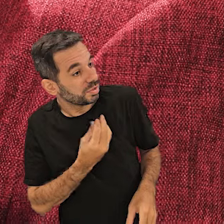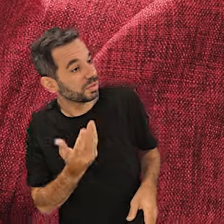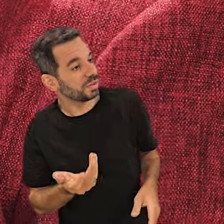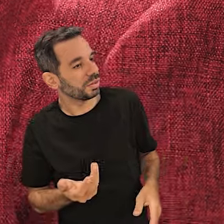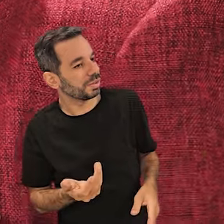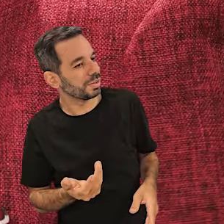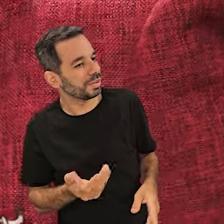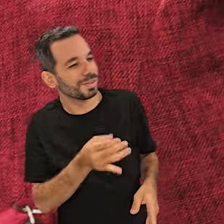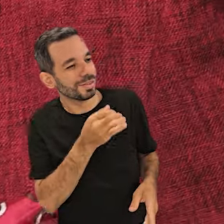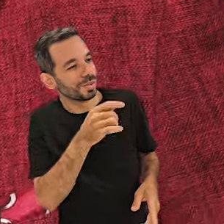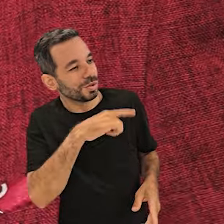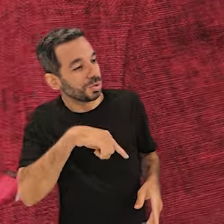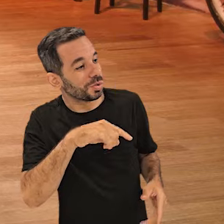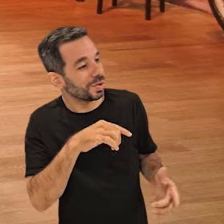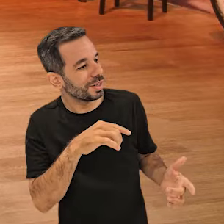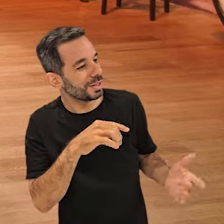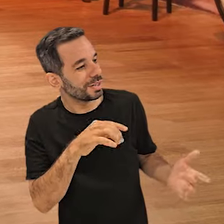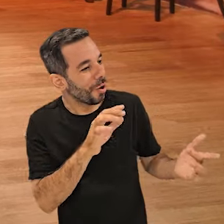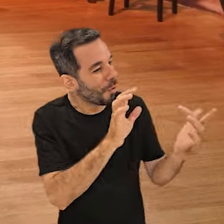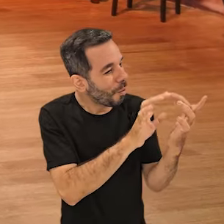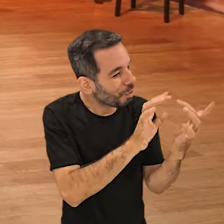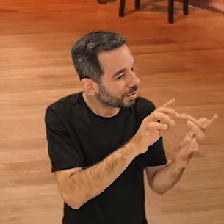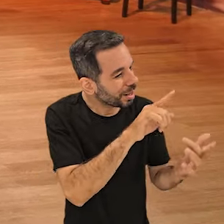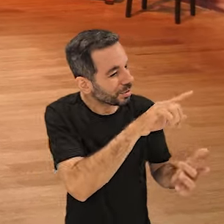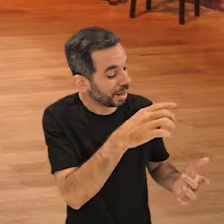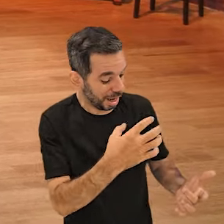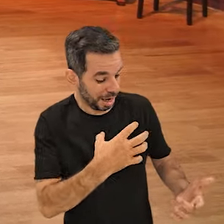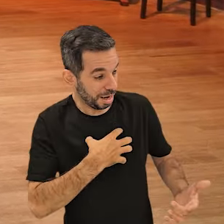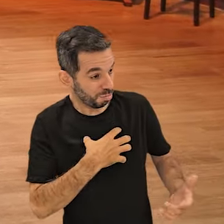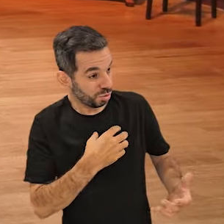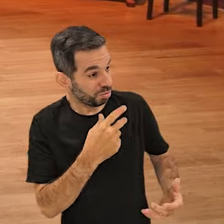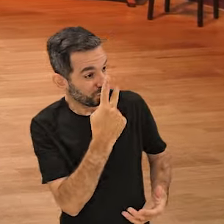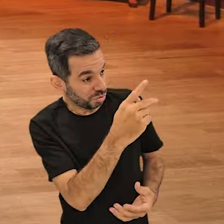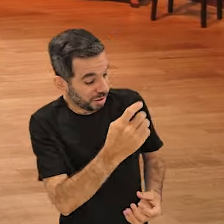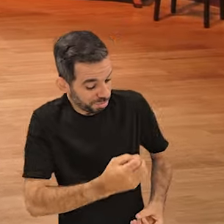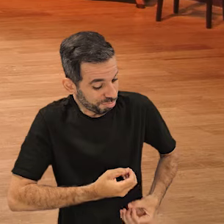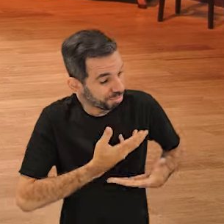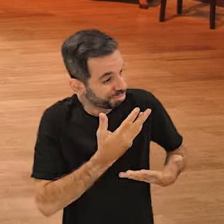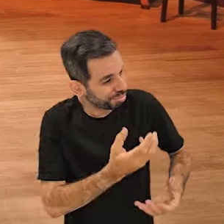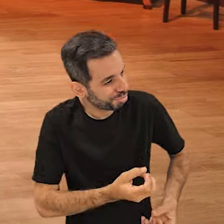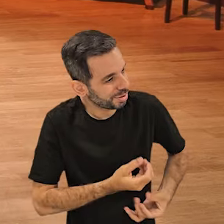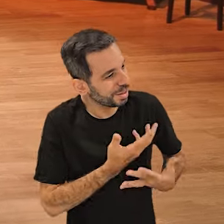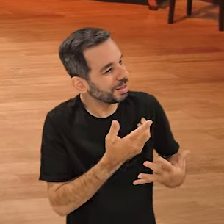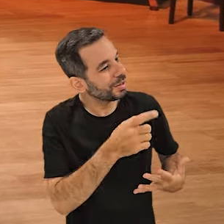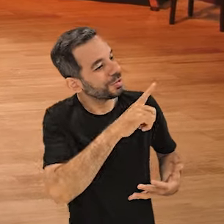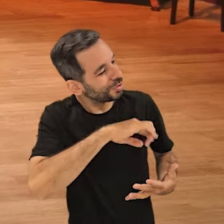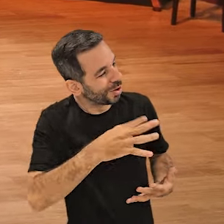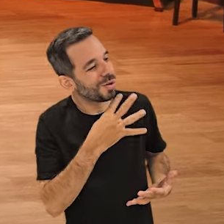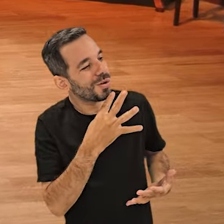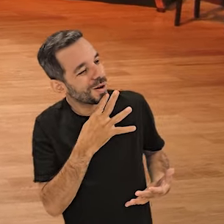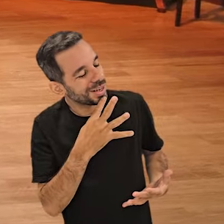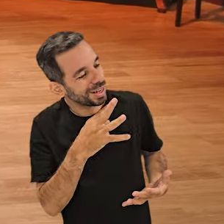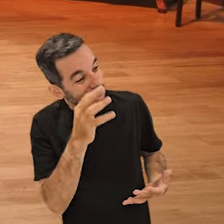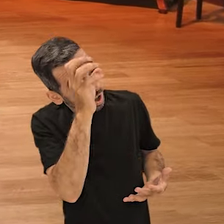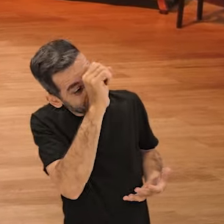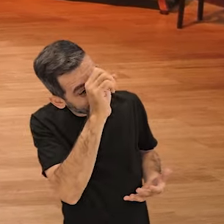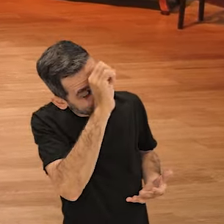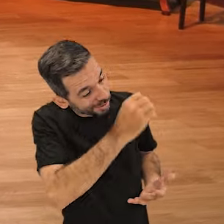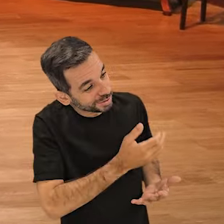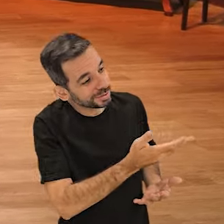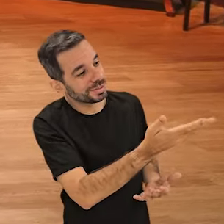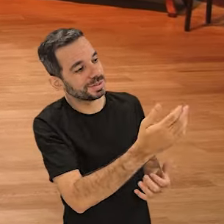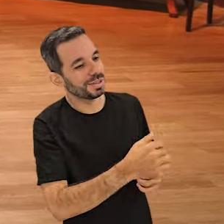conhecidas através das emoções, né, maestro? Uhum. Expressas na escrita. A gente conhece autores renomados em